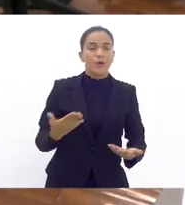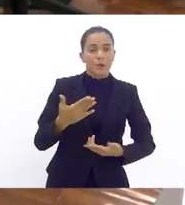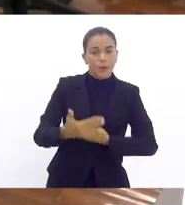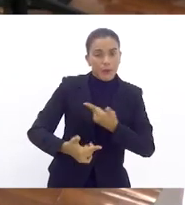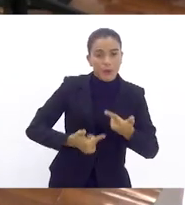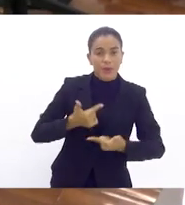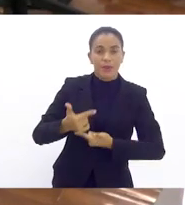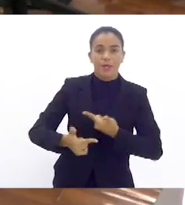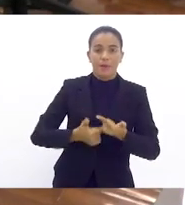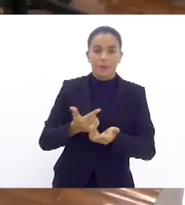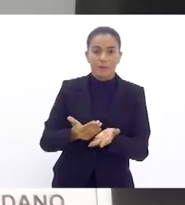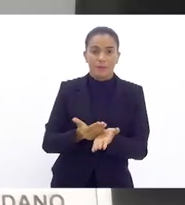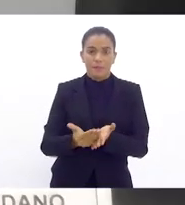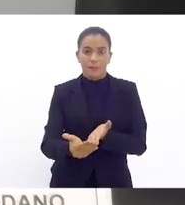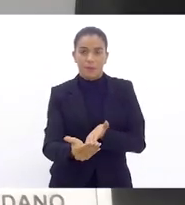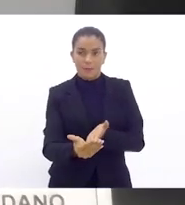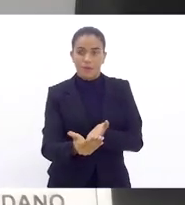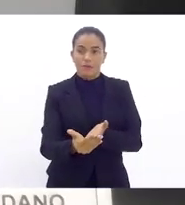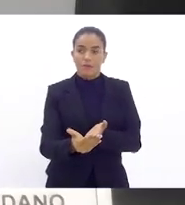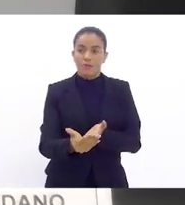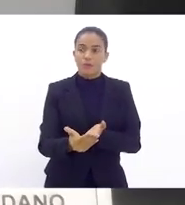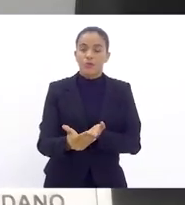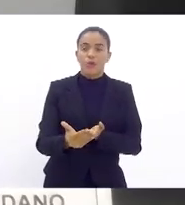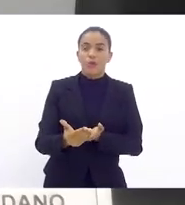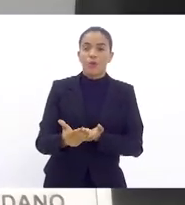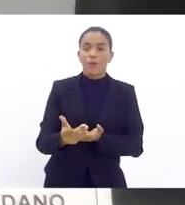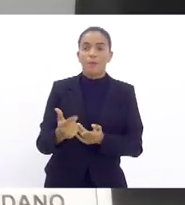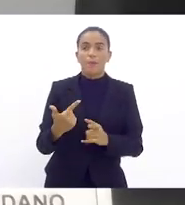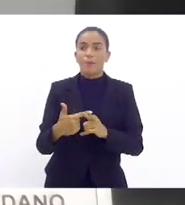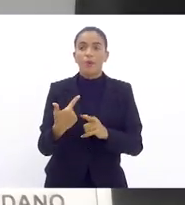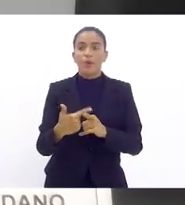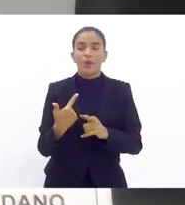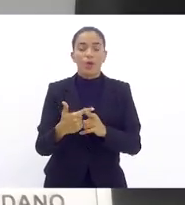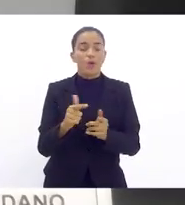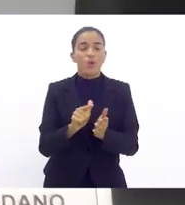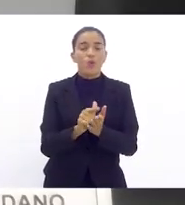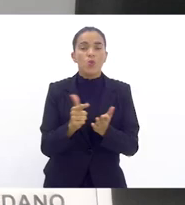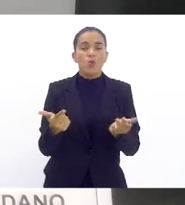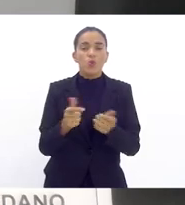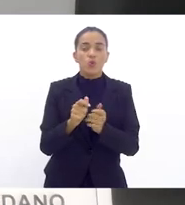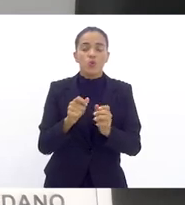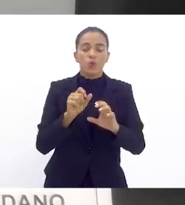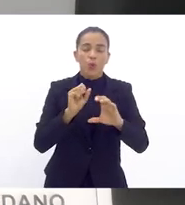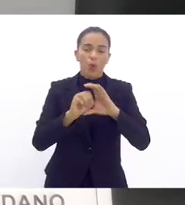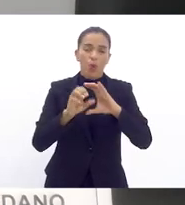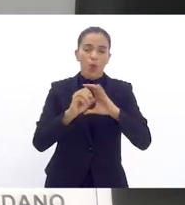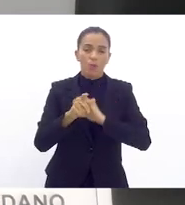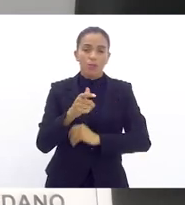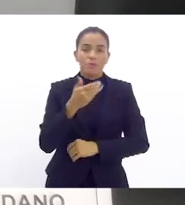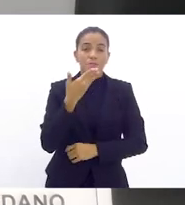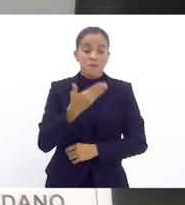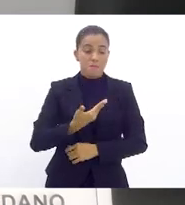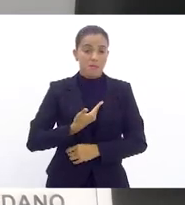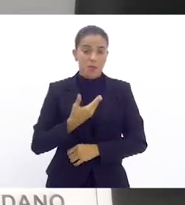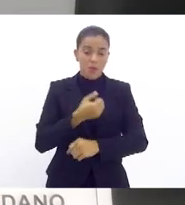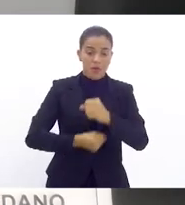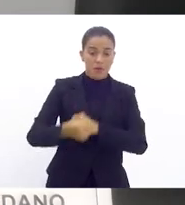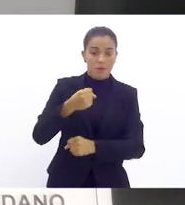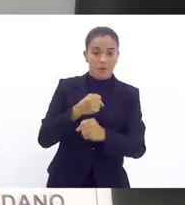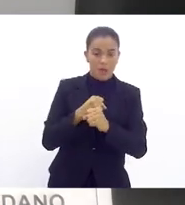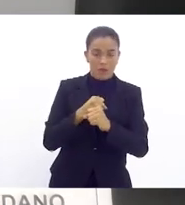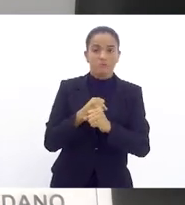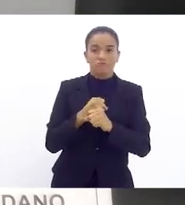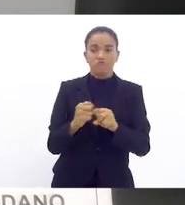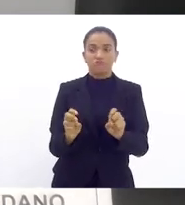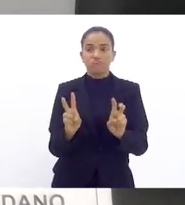na verdade, começou por solicitação do jornal, que me procurou ano passado ainda, sobre esse assunto,